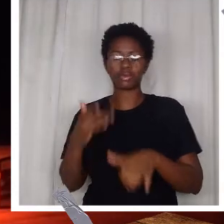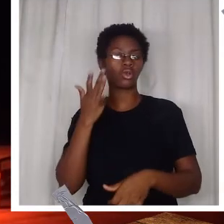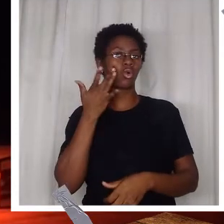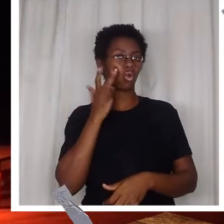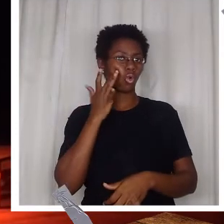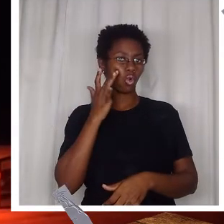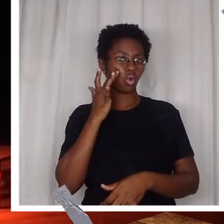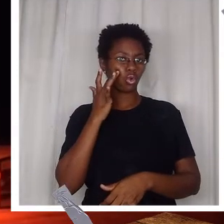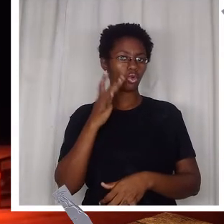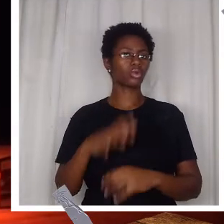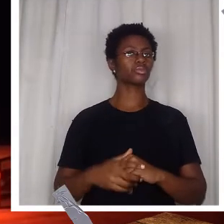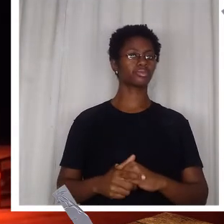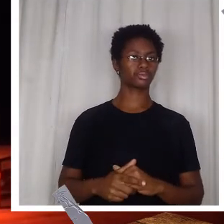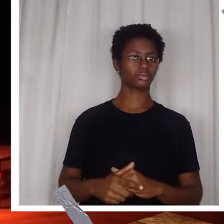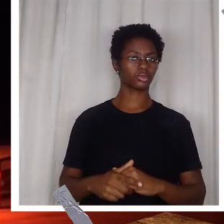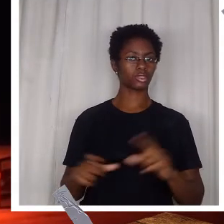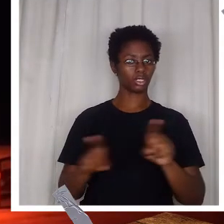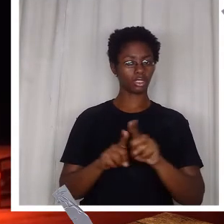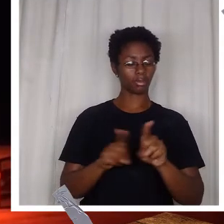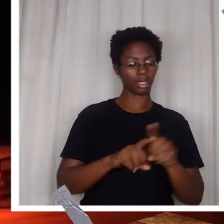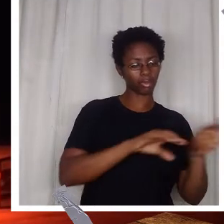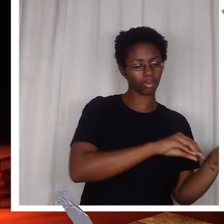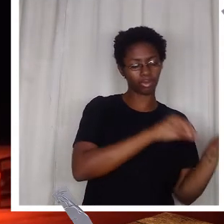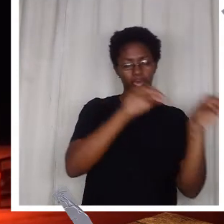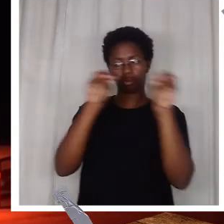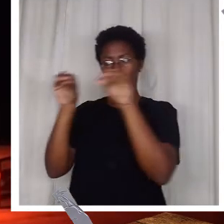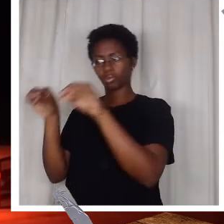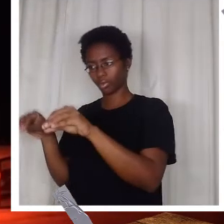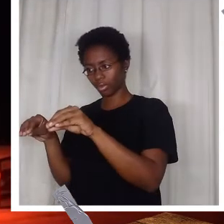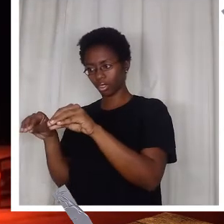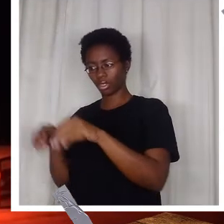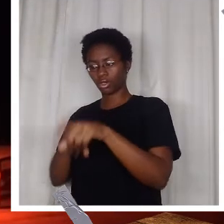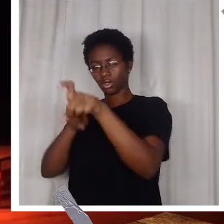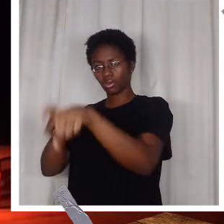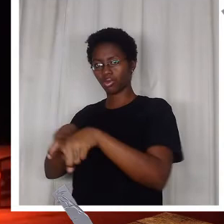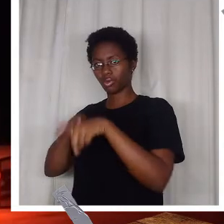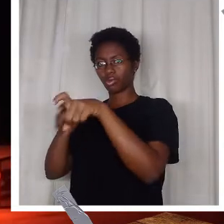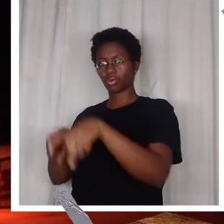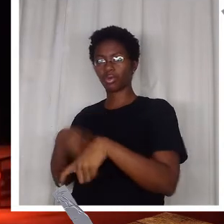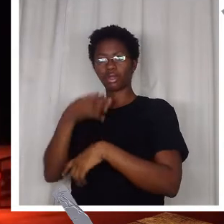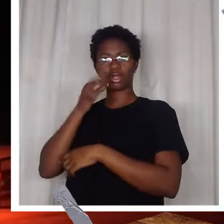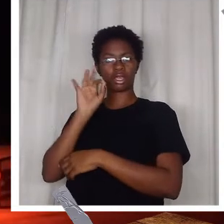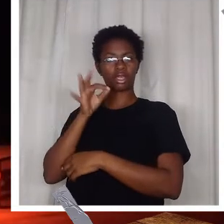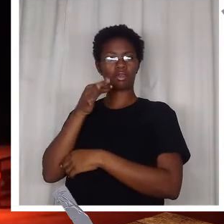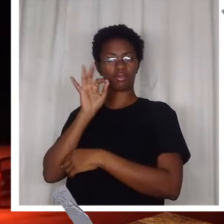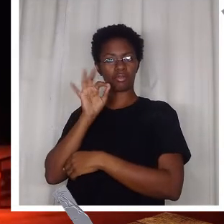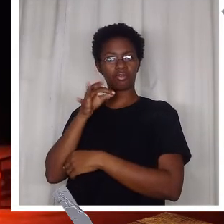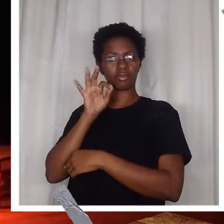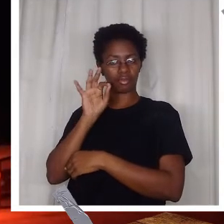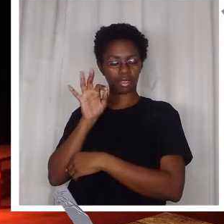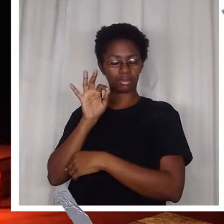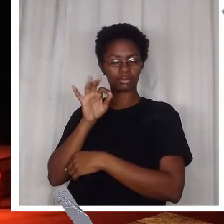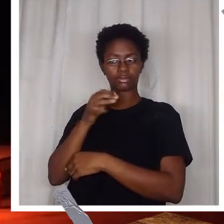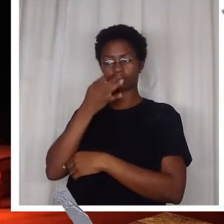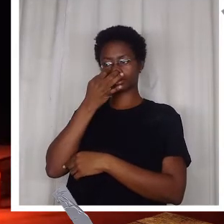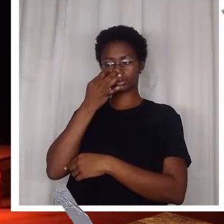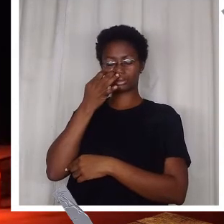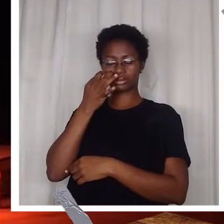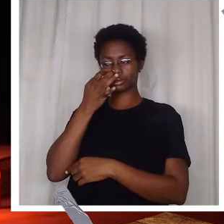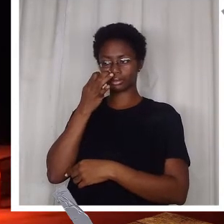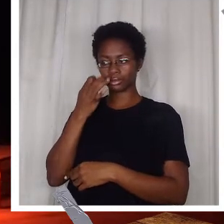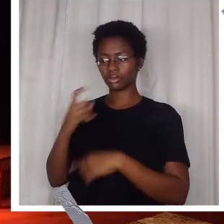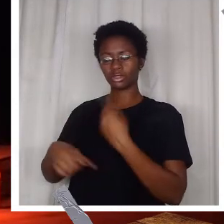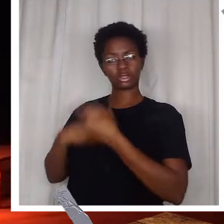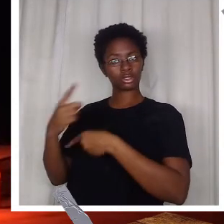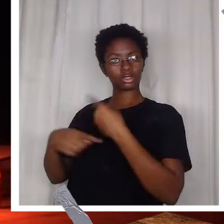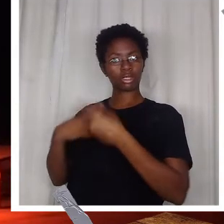foram transferidos para as fazendas de café. E após transferidos para as fazendas de café, ela foi